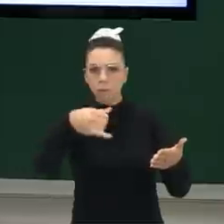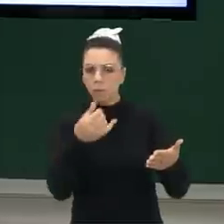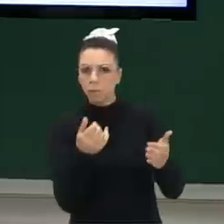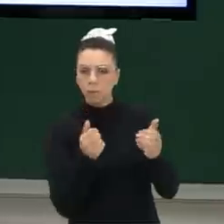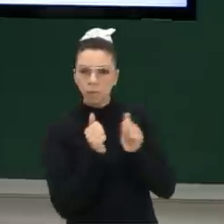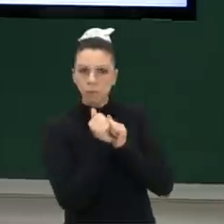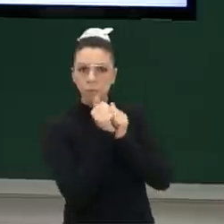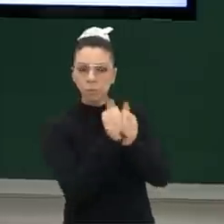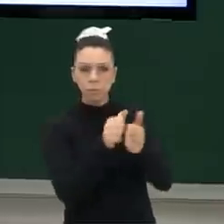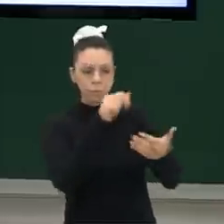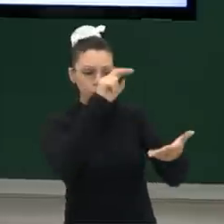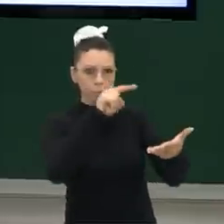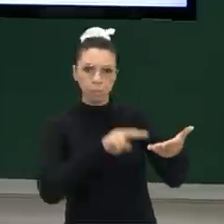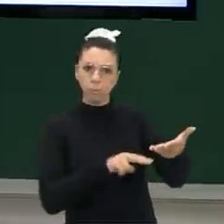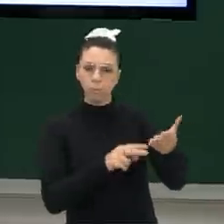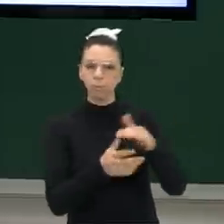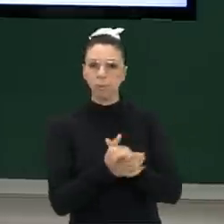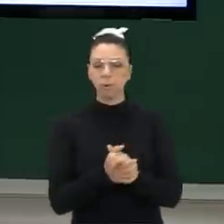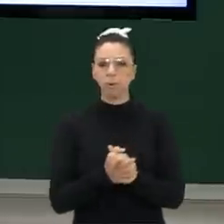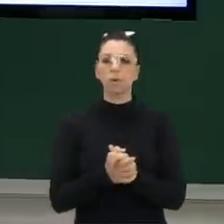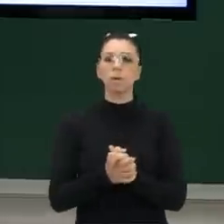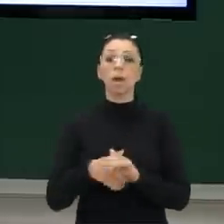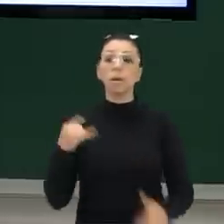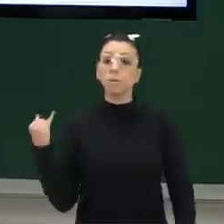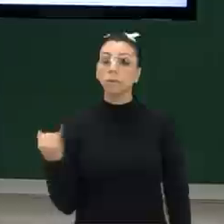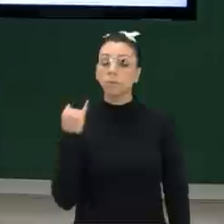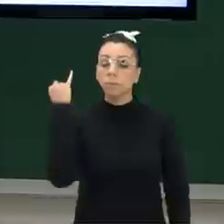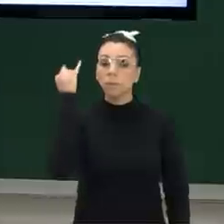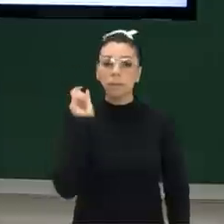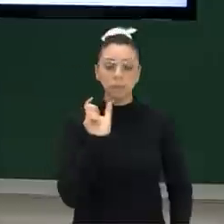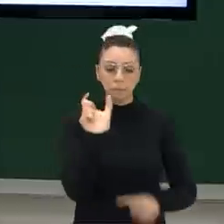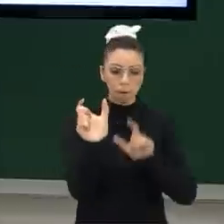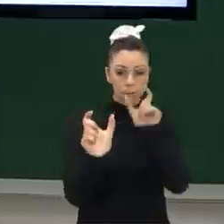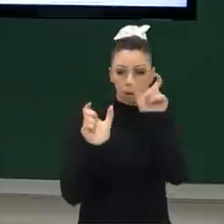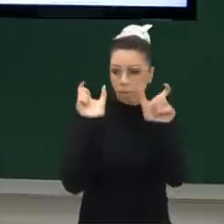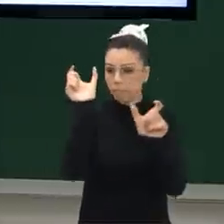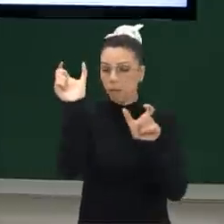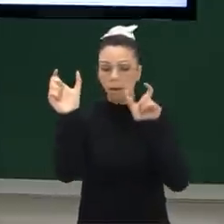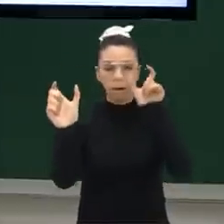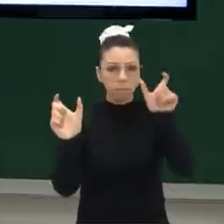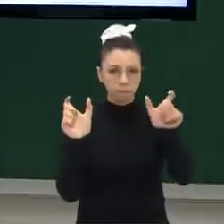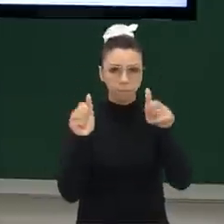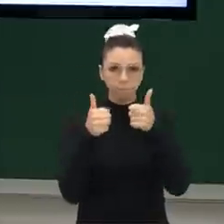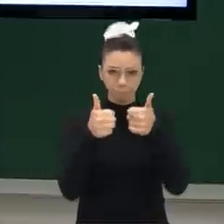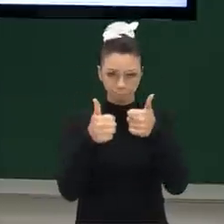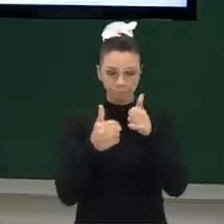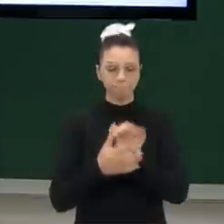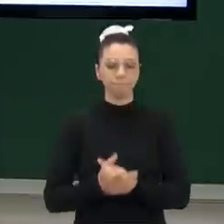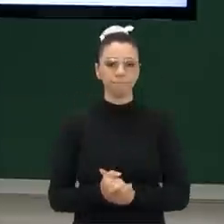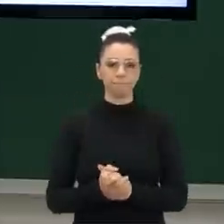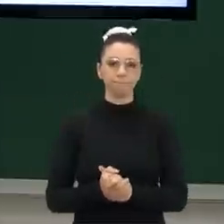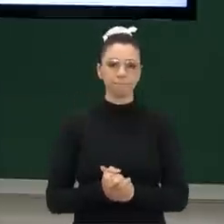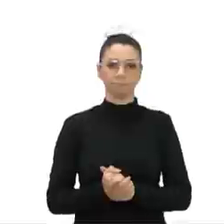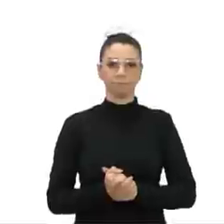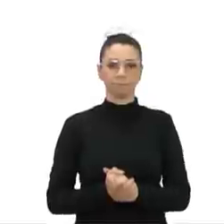É bem importante para vocês acompanharem as palavrinhas que a teacher está falando. Vamos